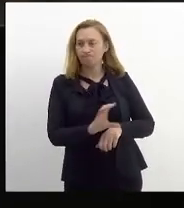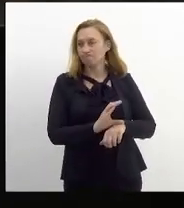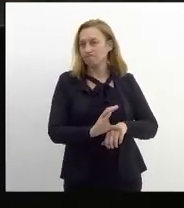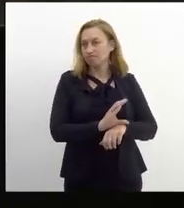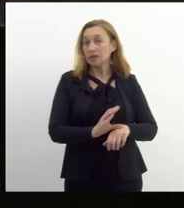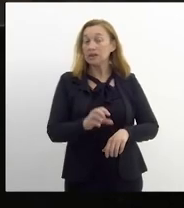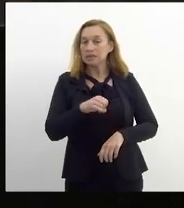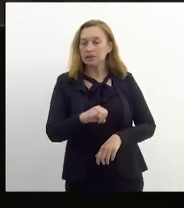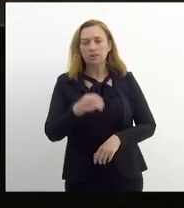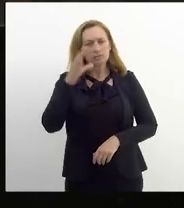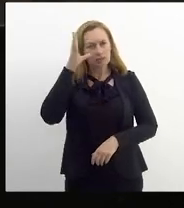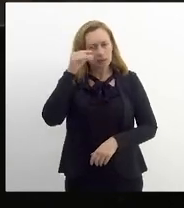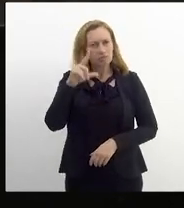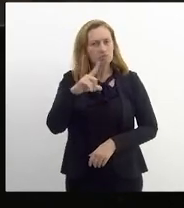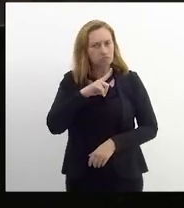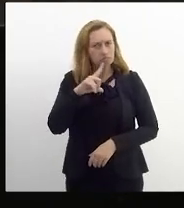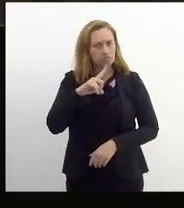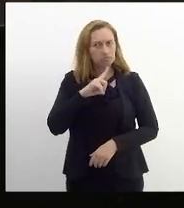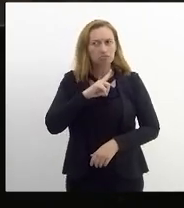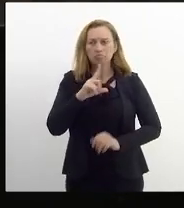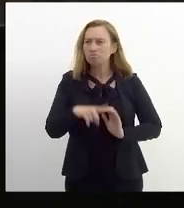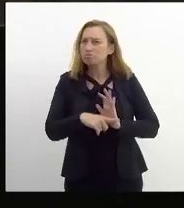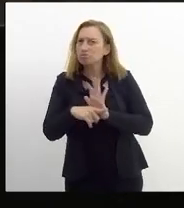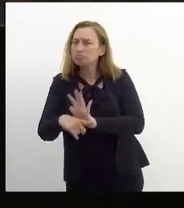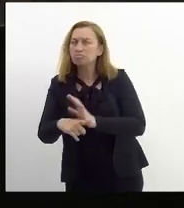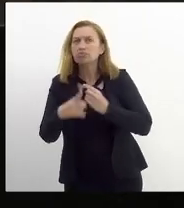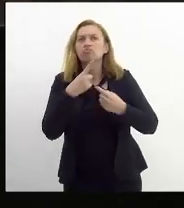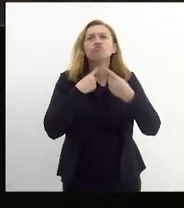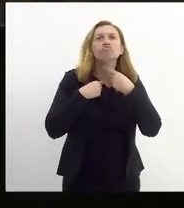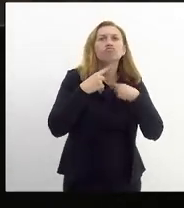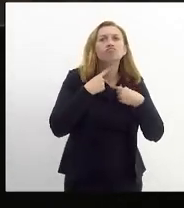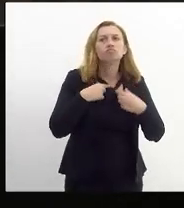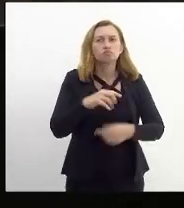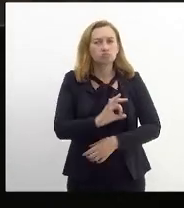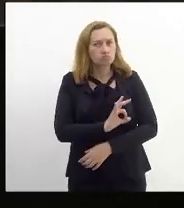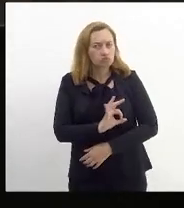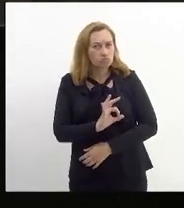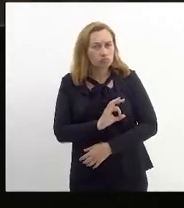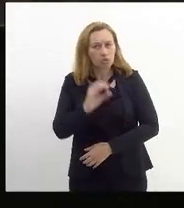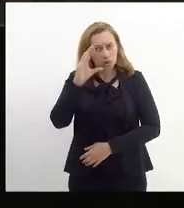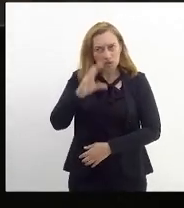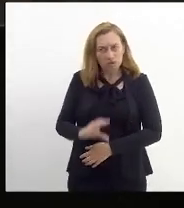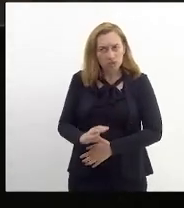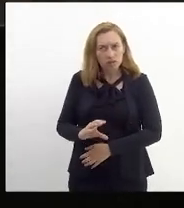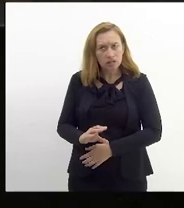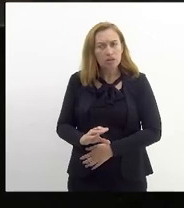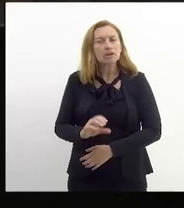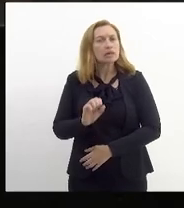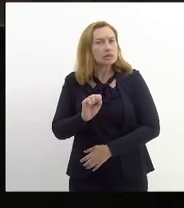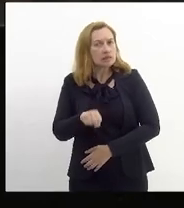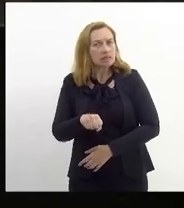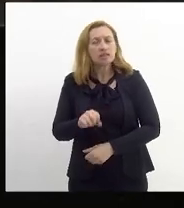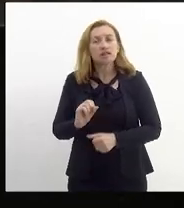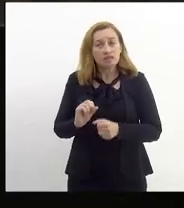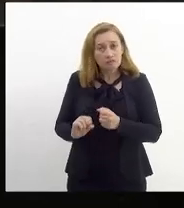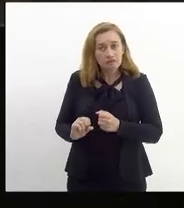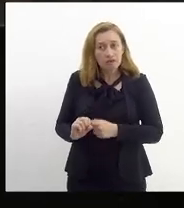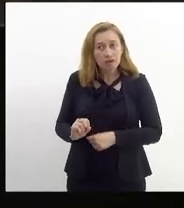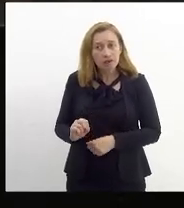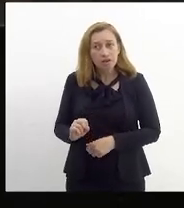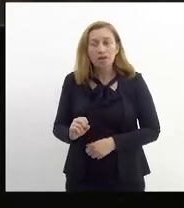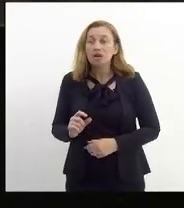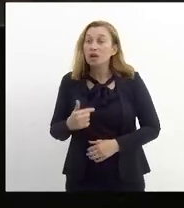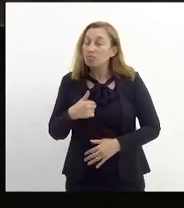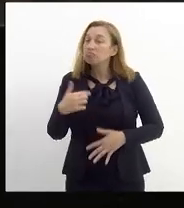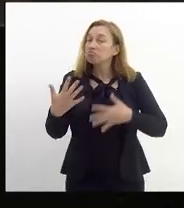se tivesse interesse já atendeu o desejo dos policiais civis ele teria feito eu